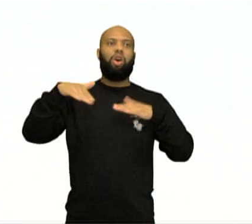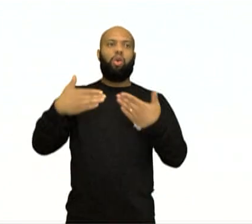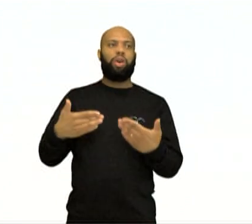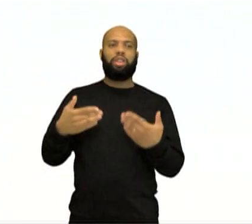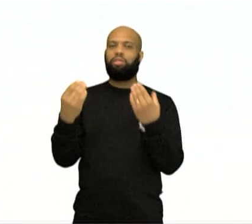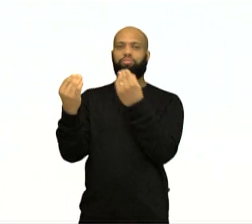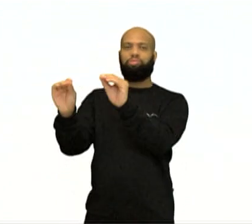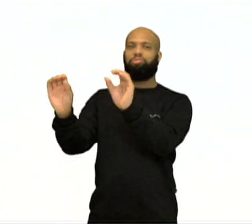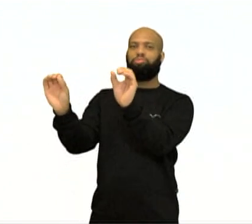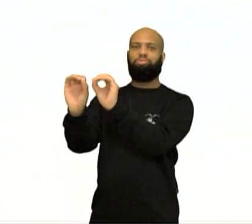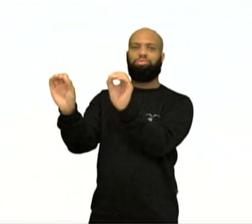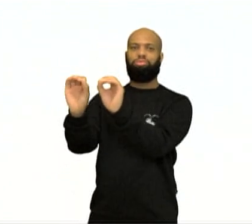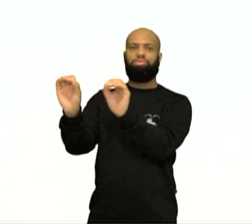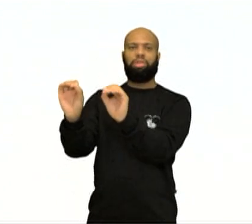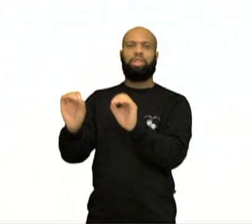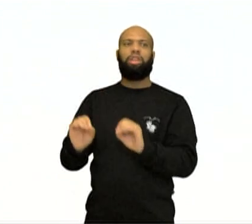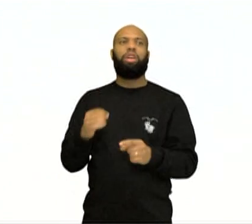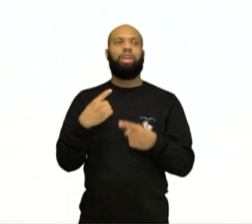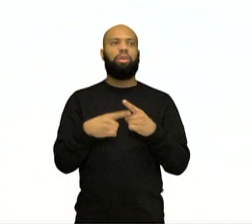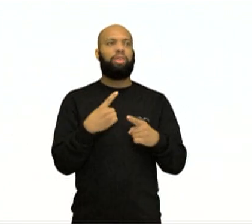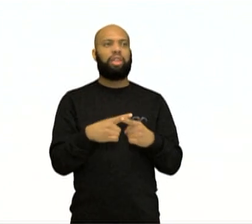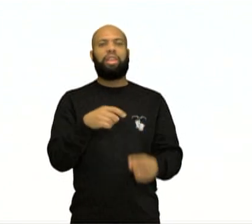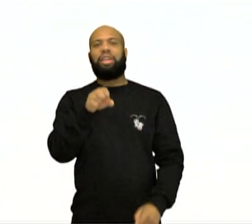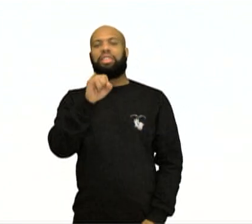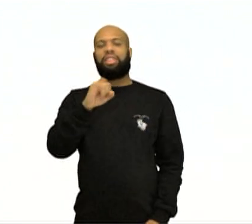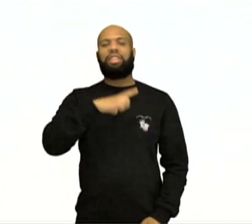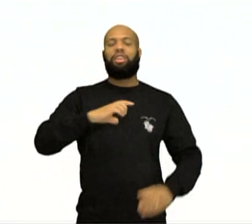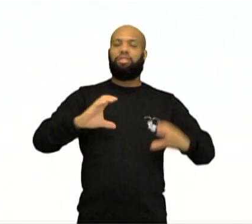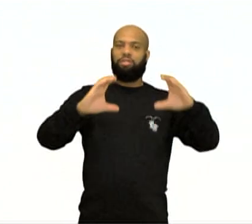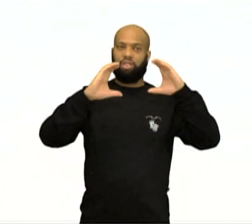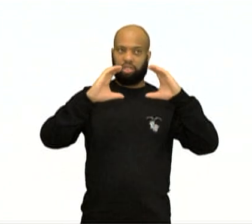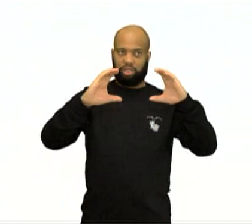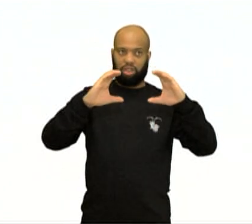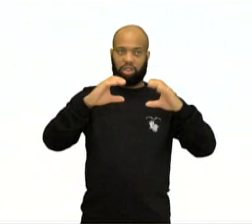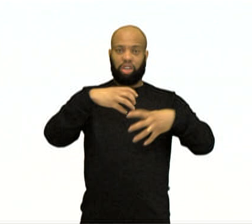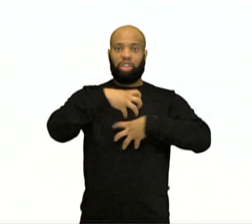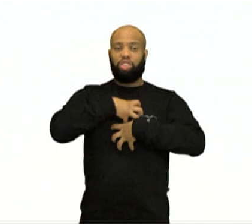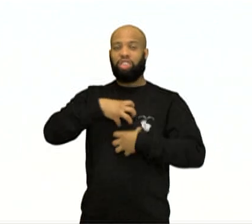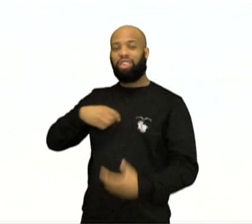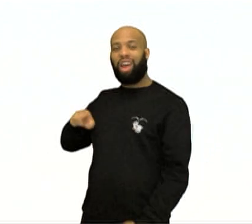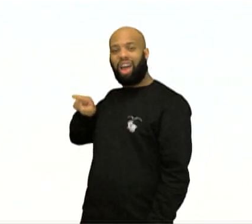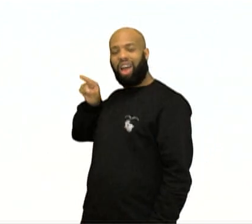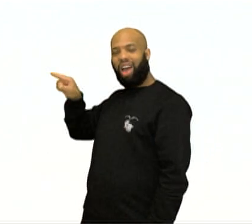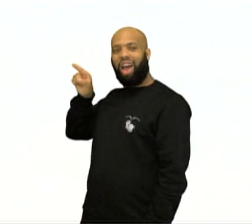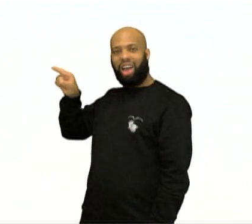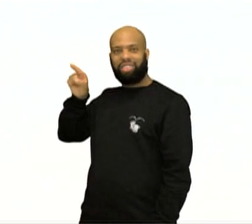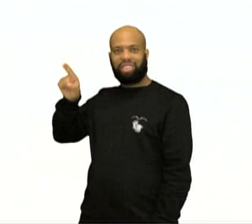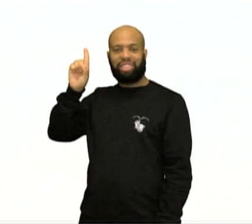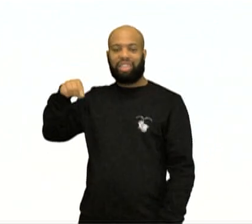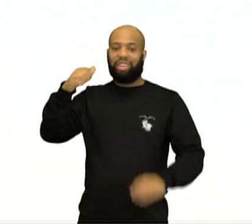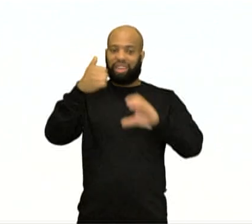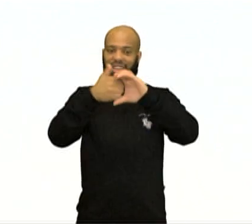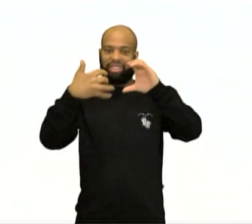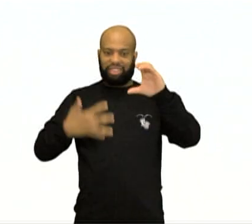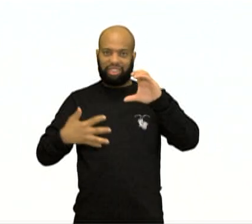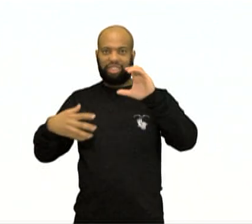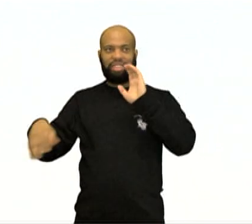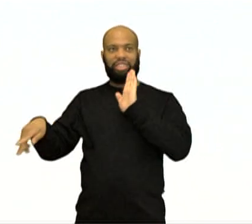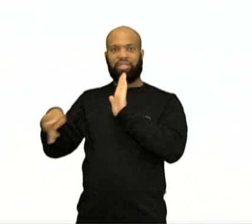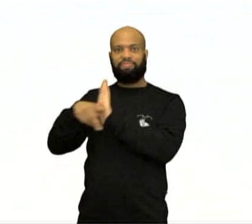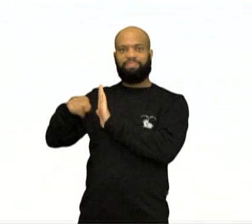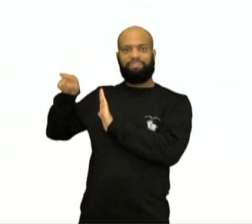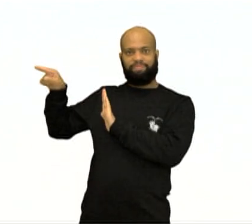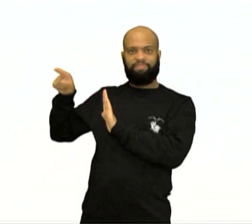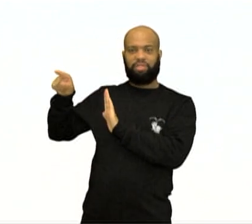se coloca o zero. Então, sempre que a gente tiver uma função com essa característica, né, com essa com essa lei